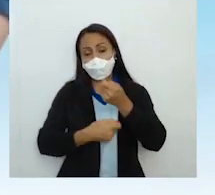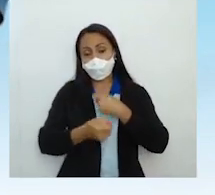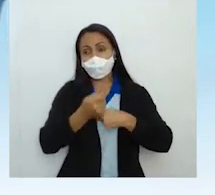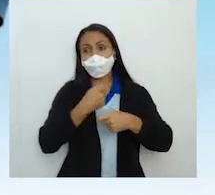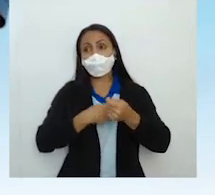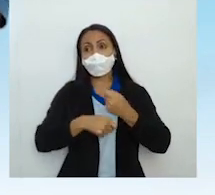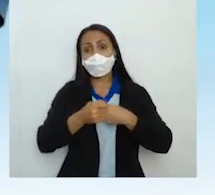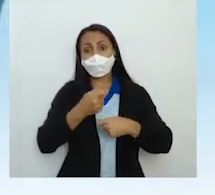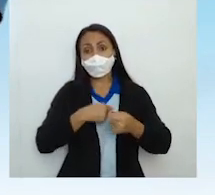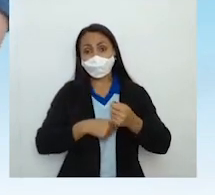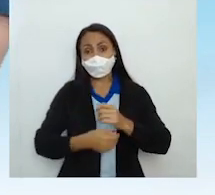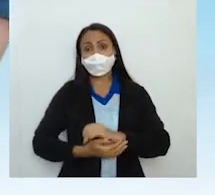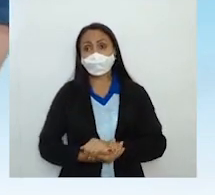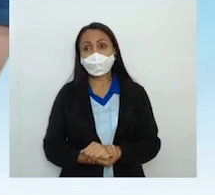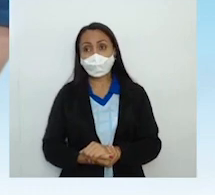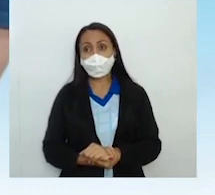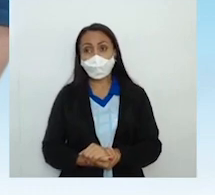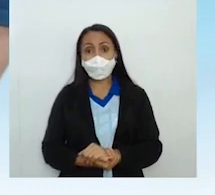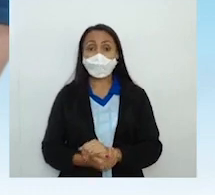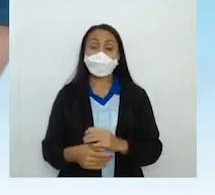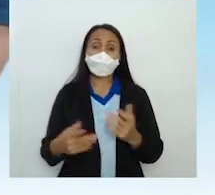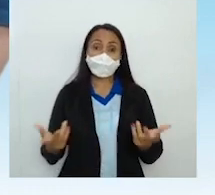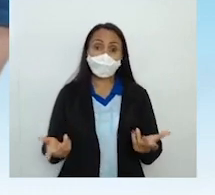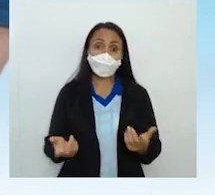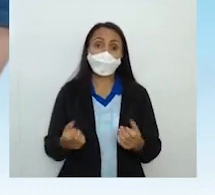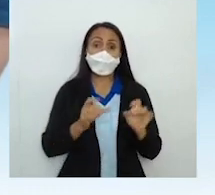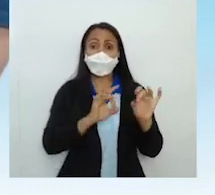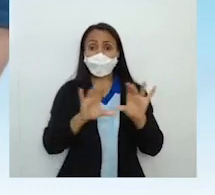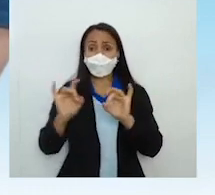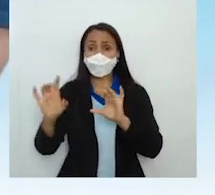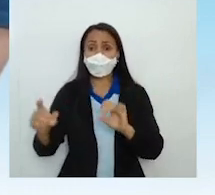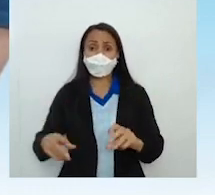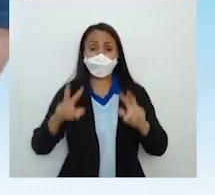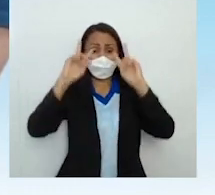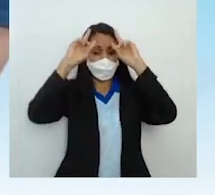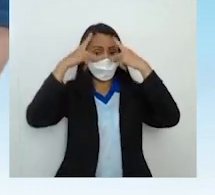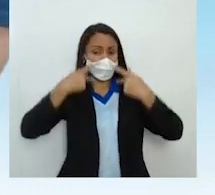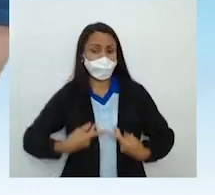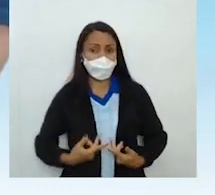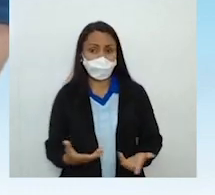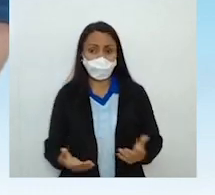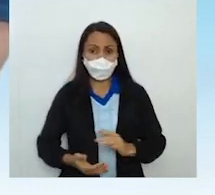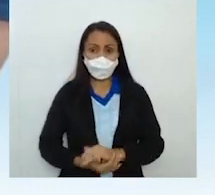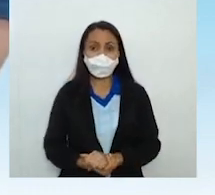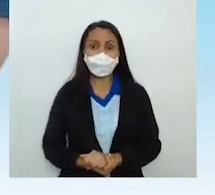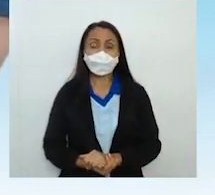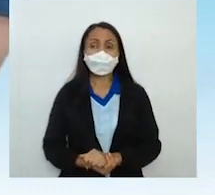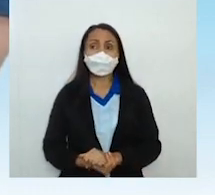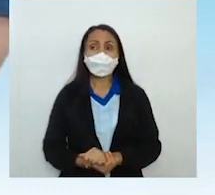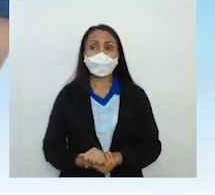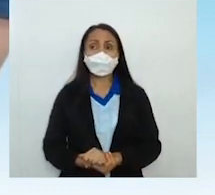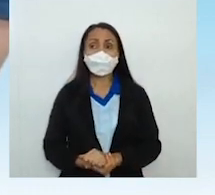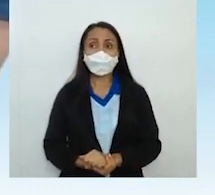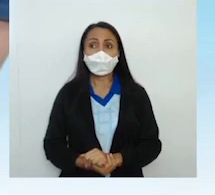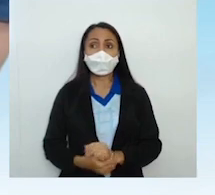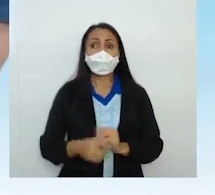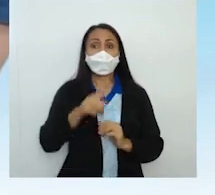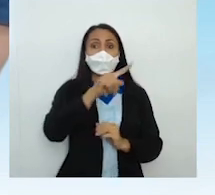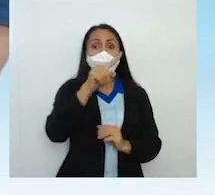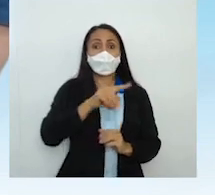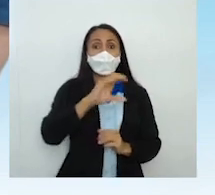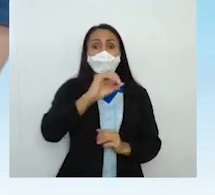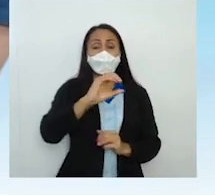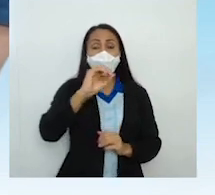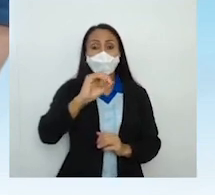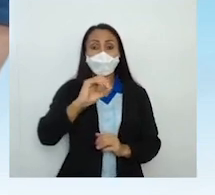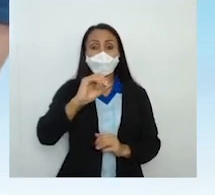uma coisificação do ser humano. Eu não sei se seria mais uma coisificação ou uma zoomorfização. Zoomorfizar é transformar